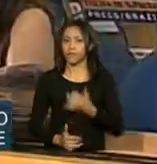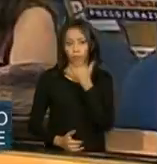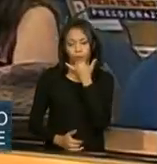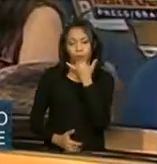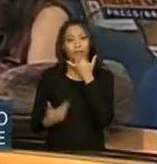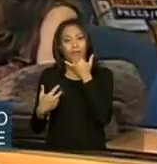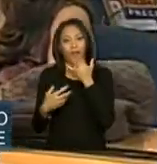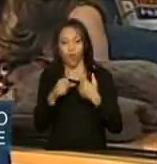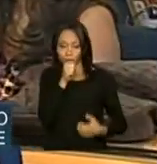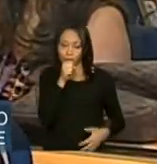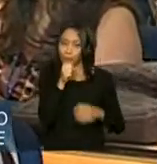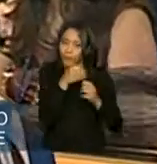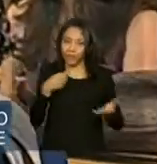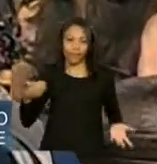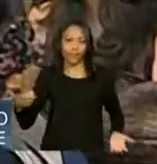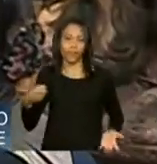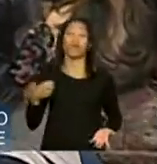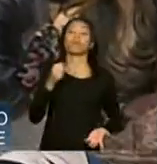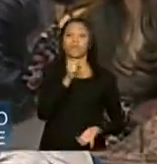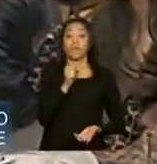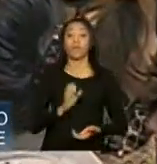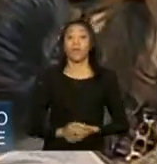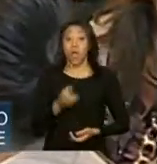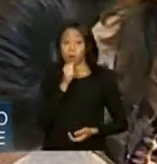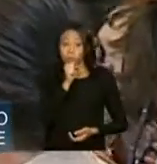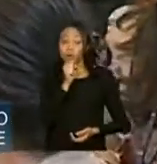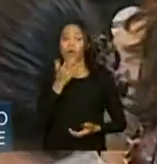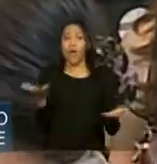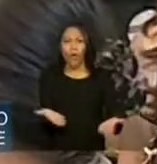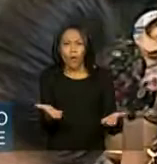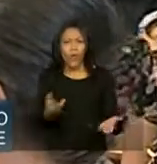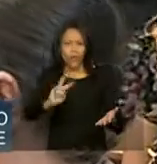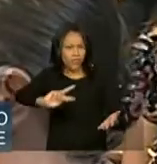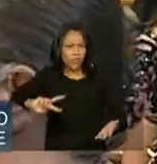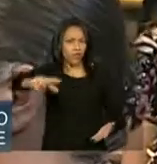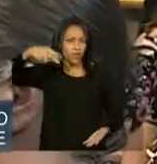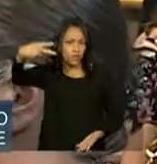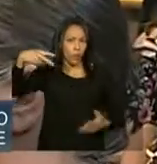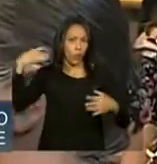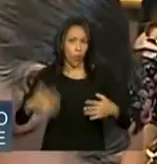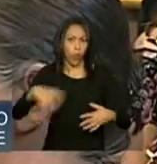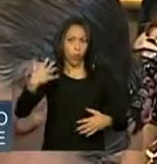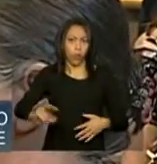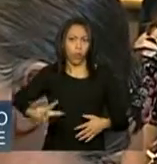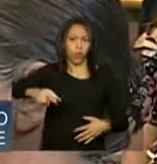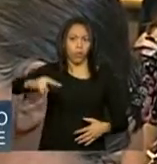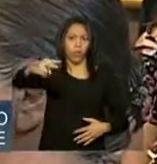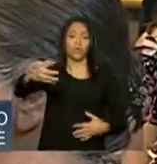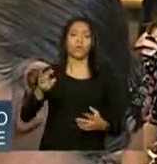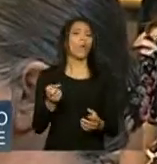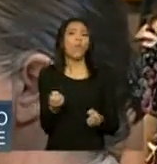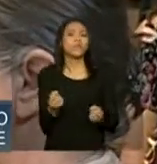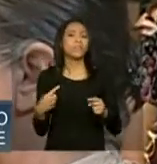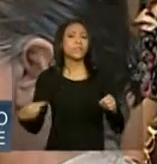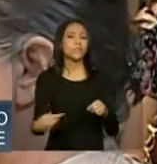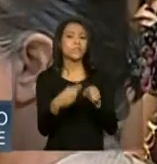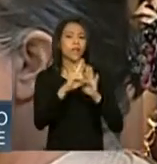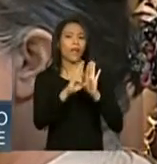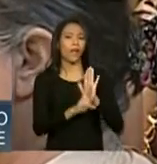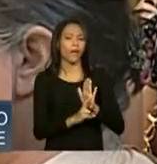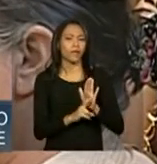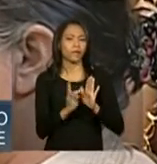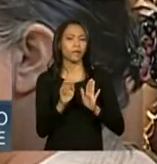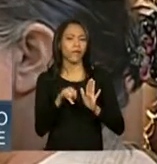Desculpa, Cristiane, do Globo. Há a preocupação de esse reajuste ser excessivo ou ele é realizado a partir de critérios técnicos?